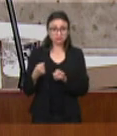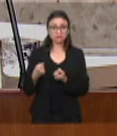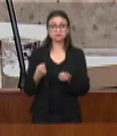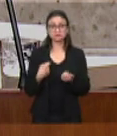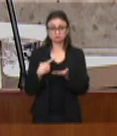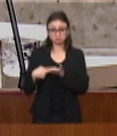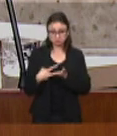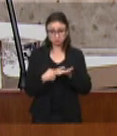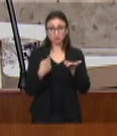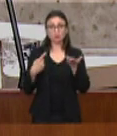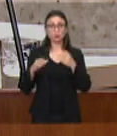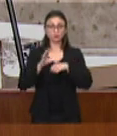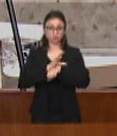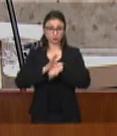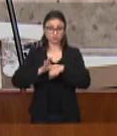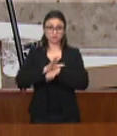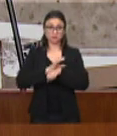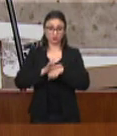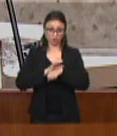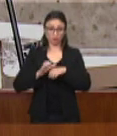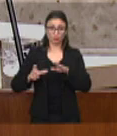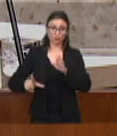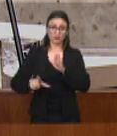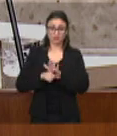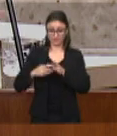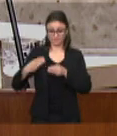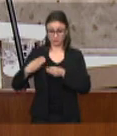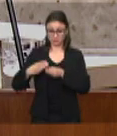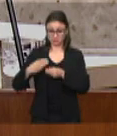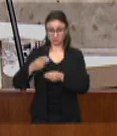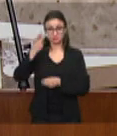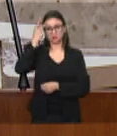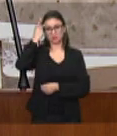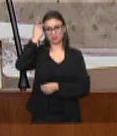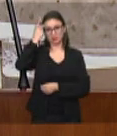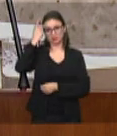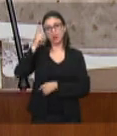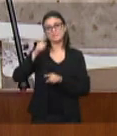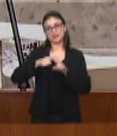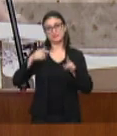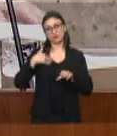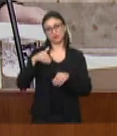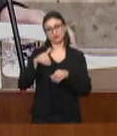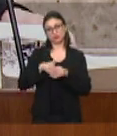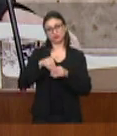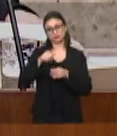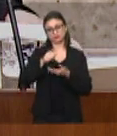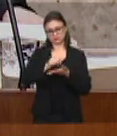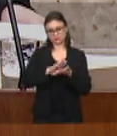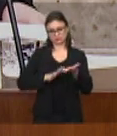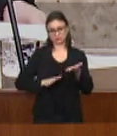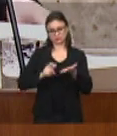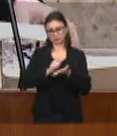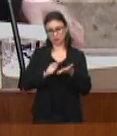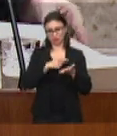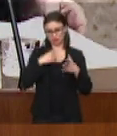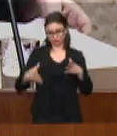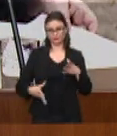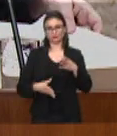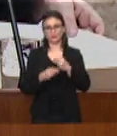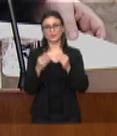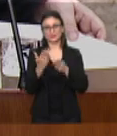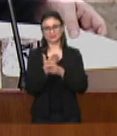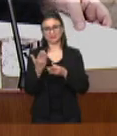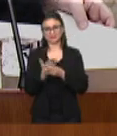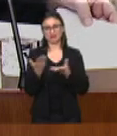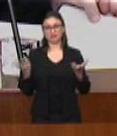si só constitucional a lei municipal paulista. Mas fica no meu voto escrito, que eu juntarei aos autos, e eu proclamo o